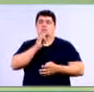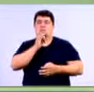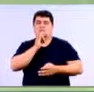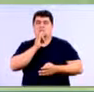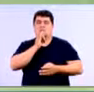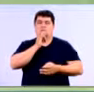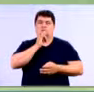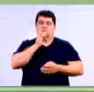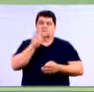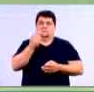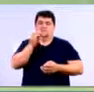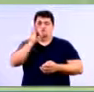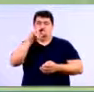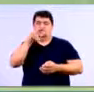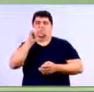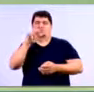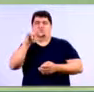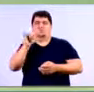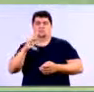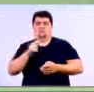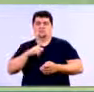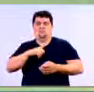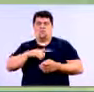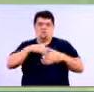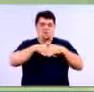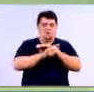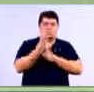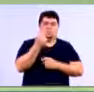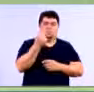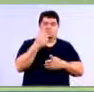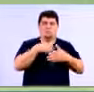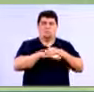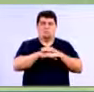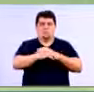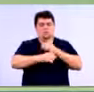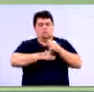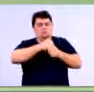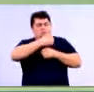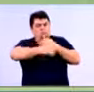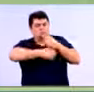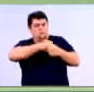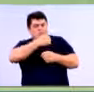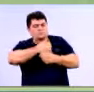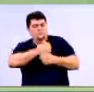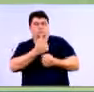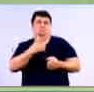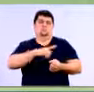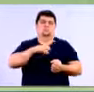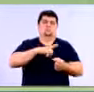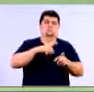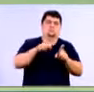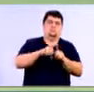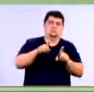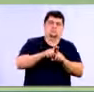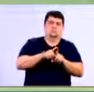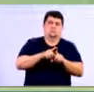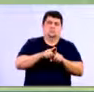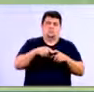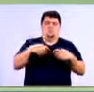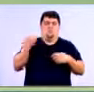do investimento, né, Denise? Que é a questão de você guardar esse recurso durante um período de tempo. E aí, independe de onde